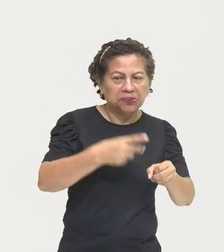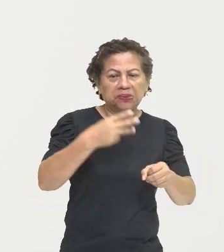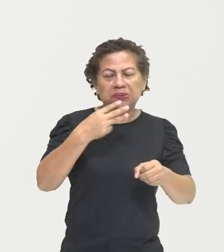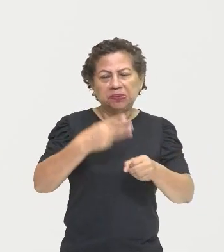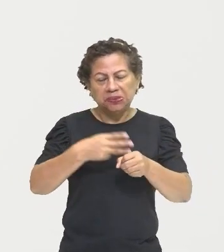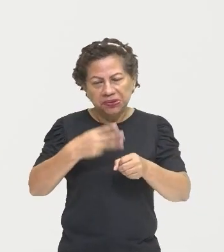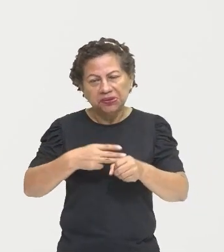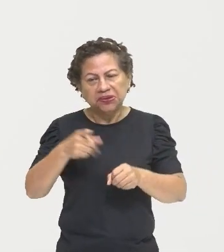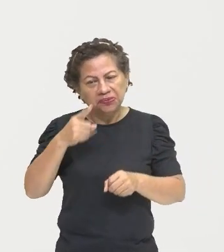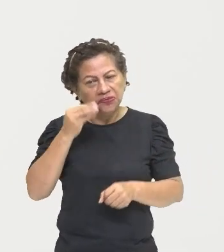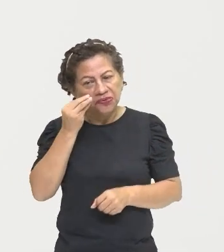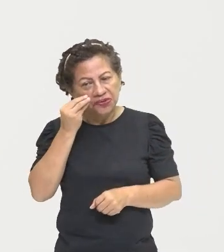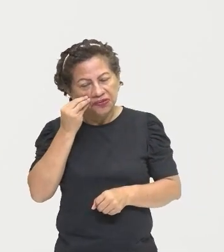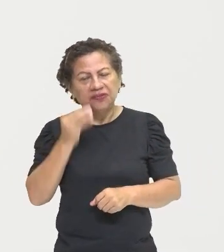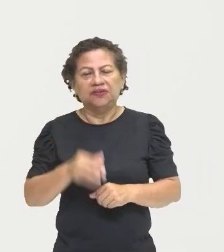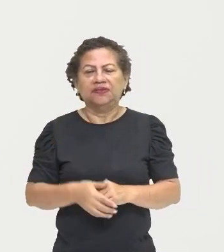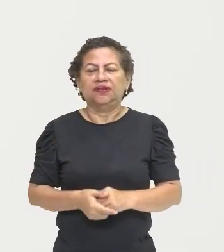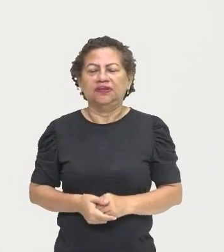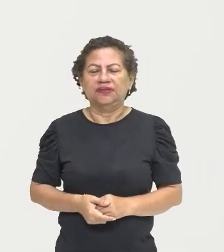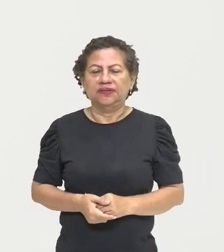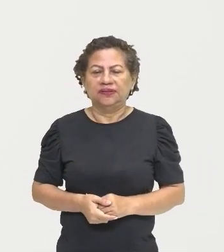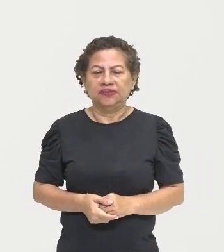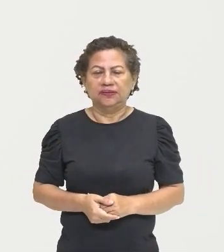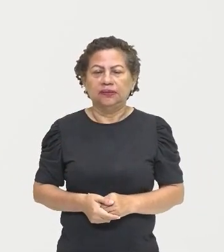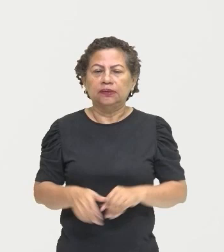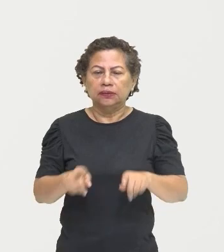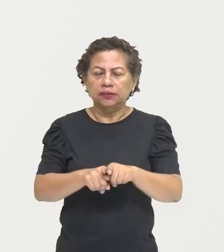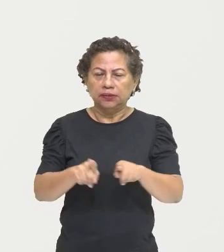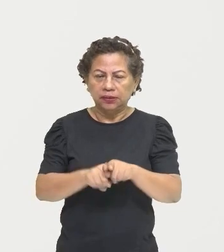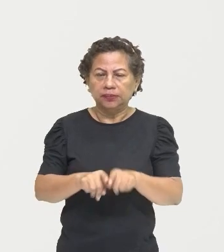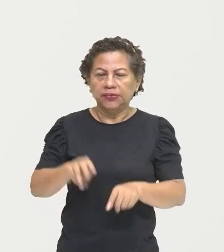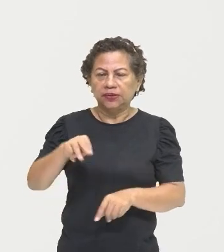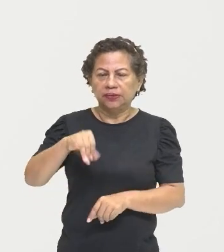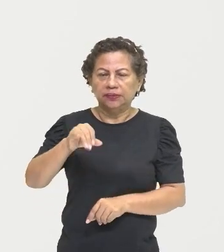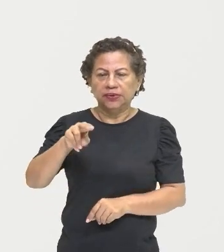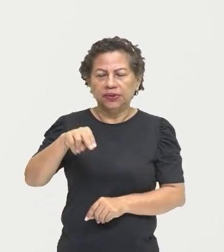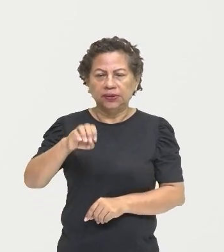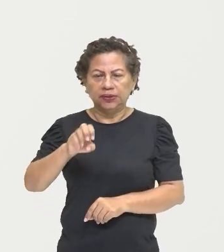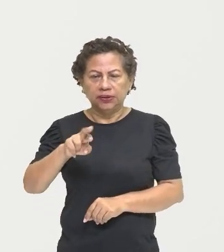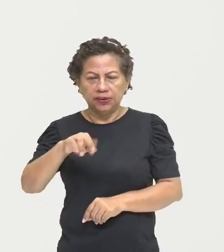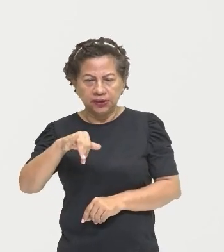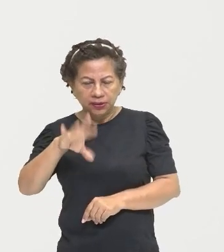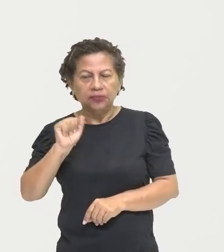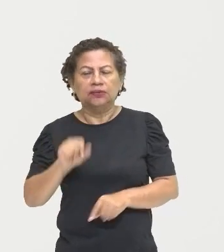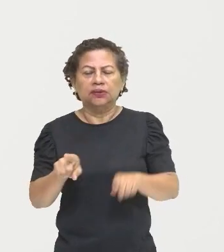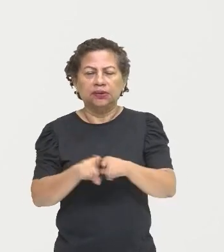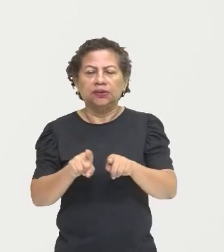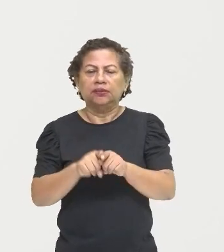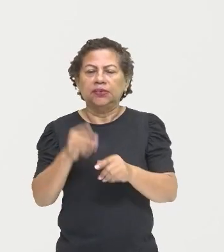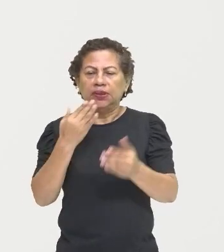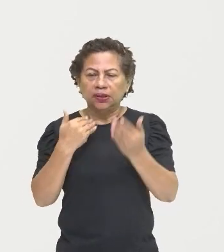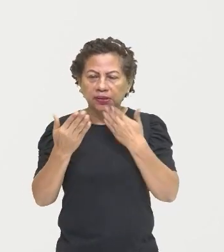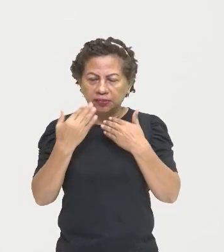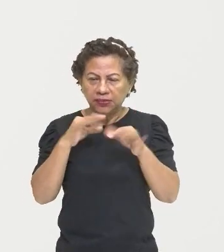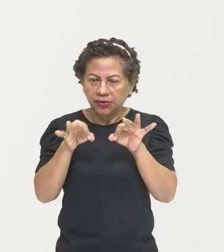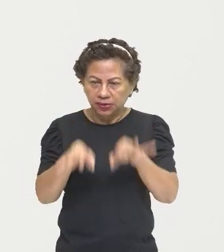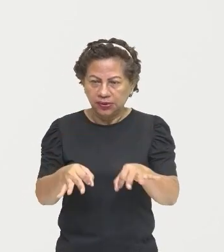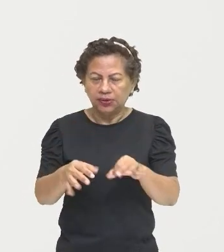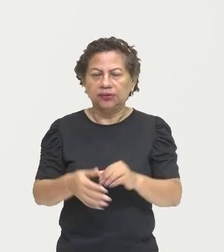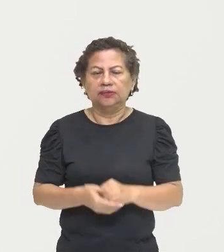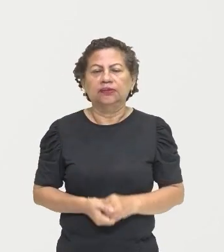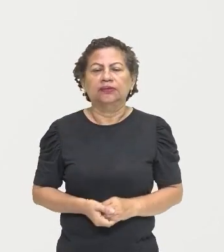Manaus. E o beneficiamento, tanto de minérios como de alimentos, certo? E agora a gente